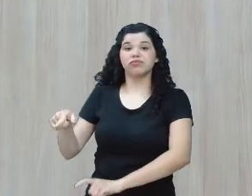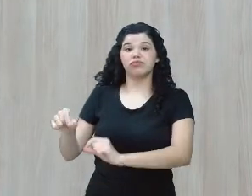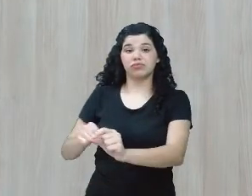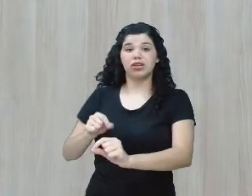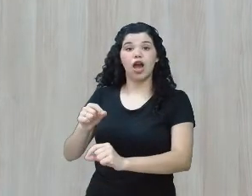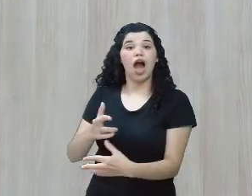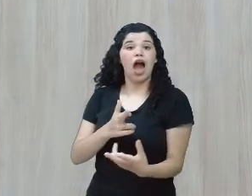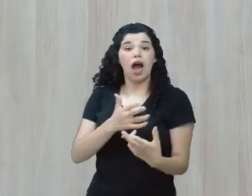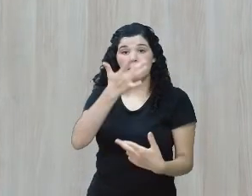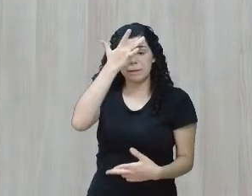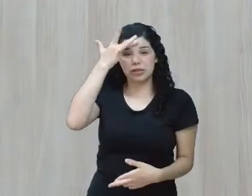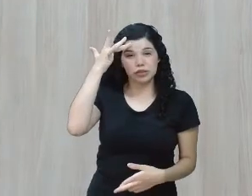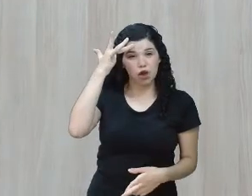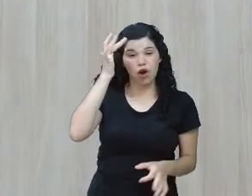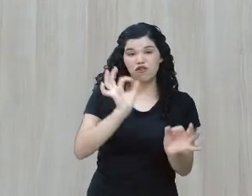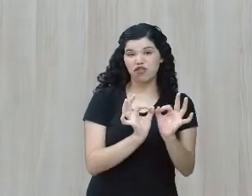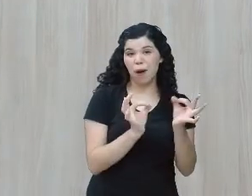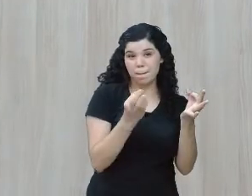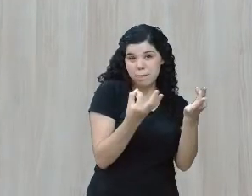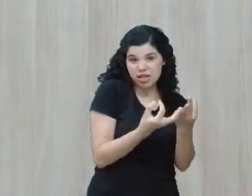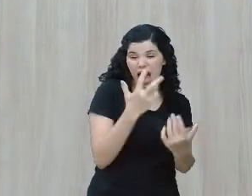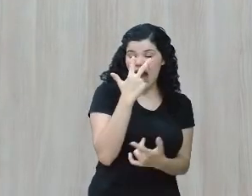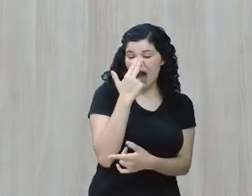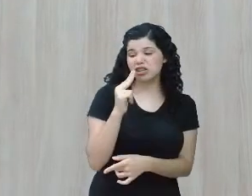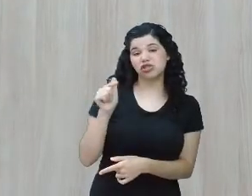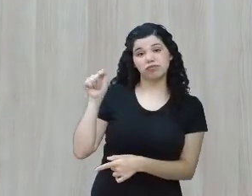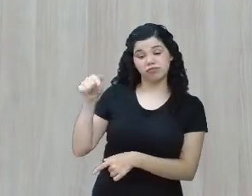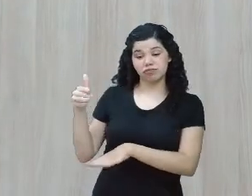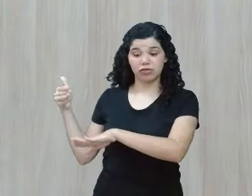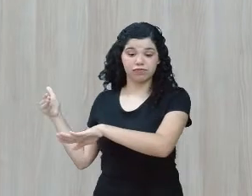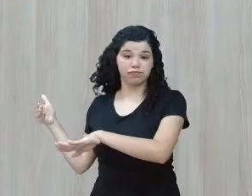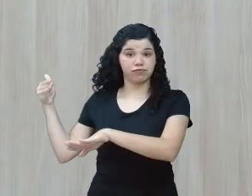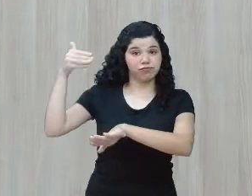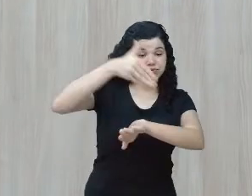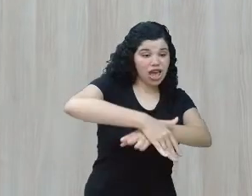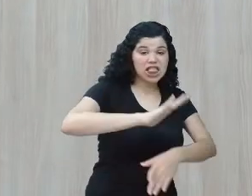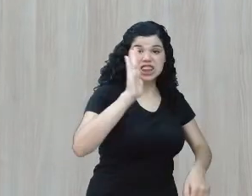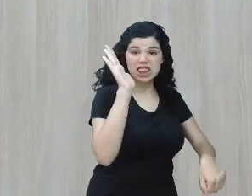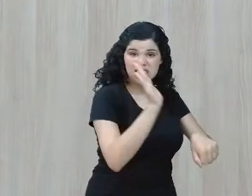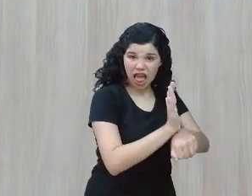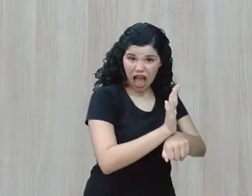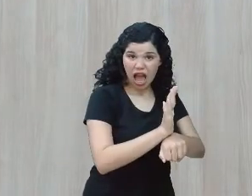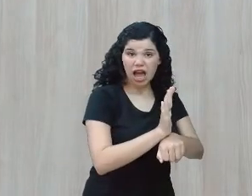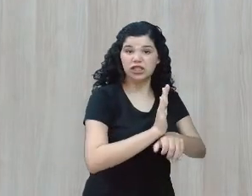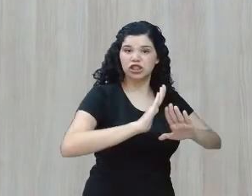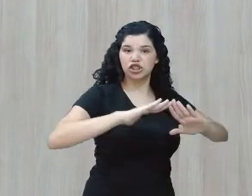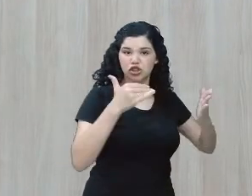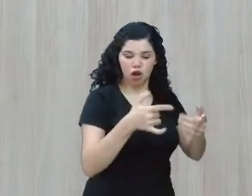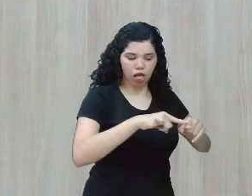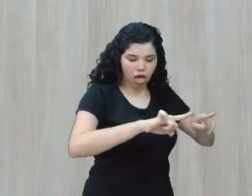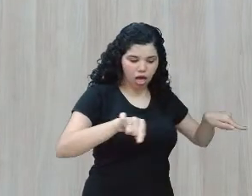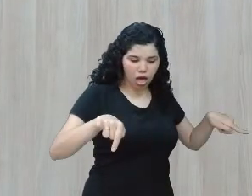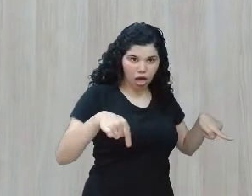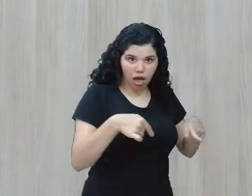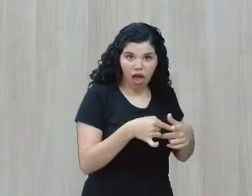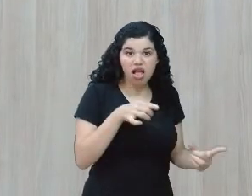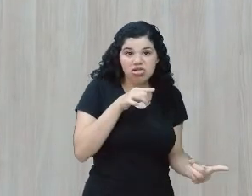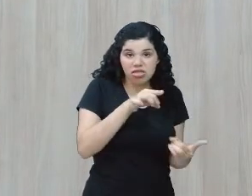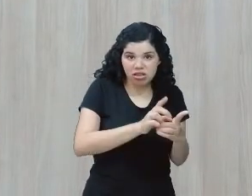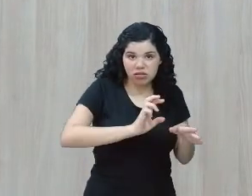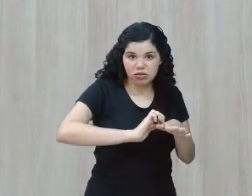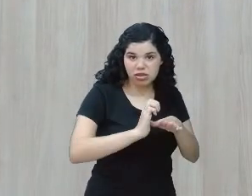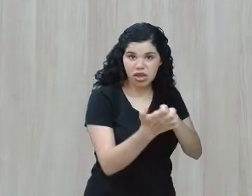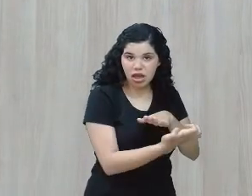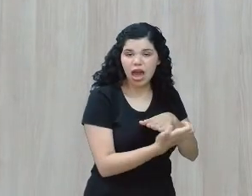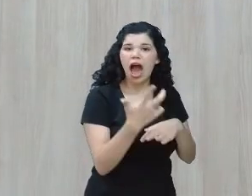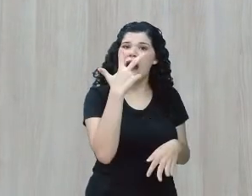o responsável acha que já que ele vai à tarde para a escola, não é? Para ter o atendimento na sala de